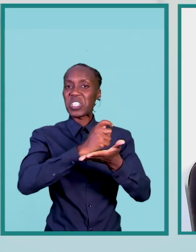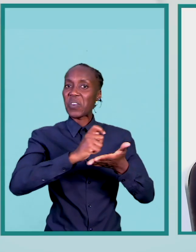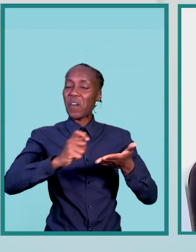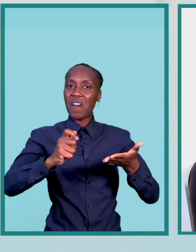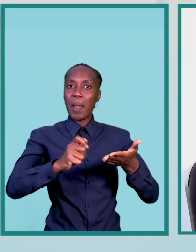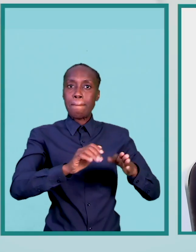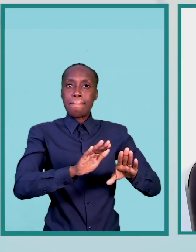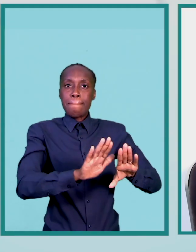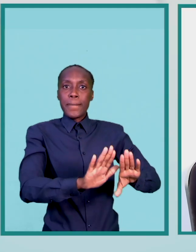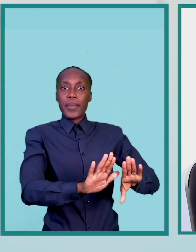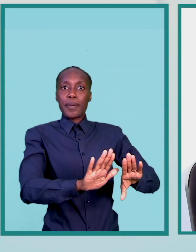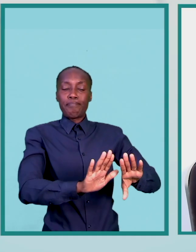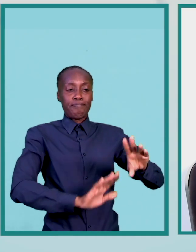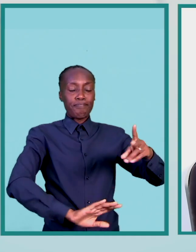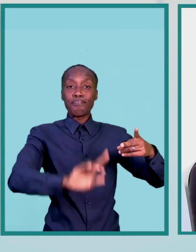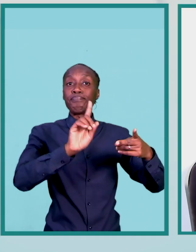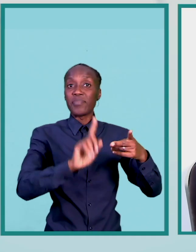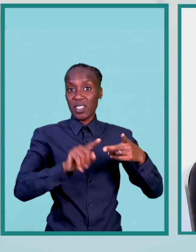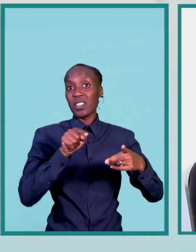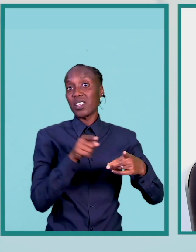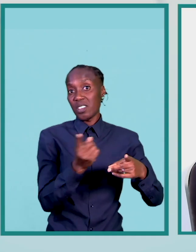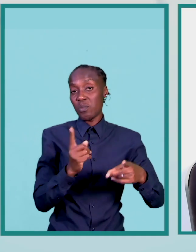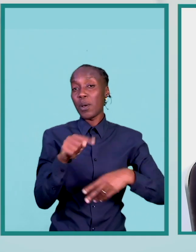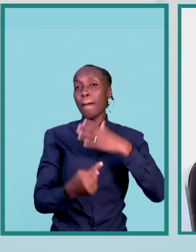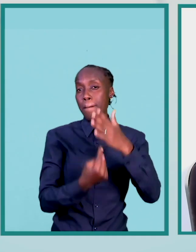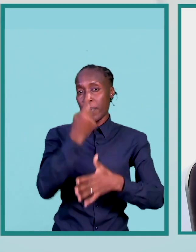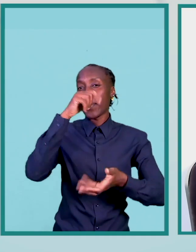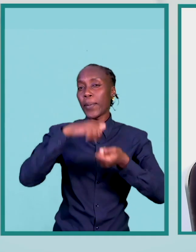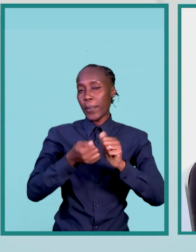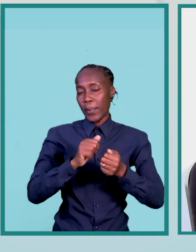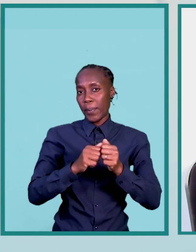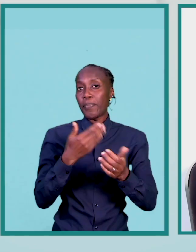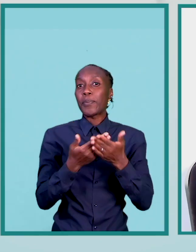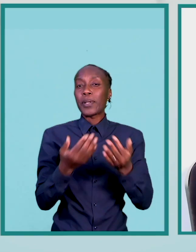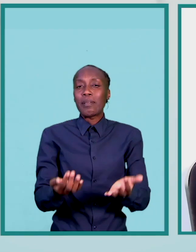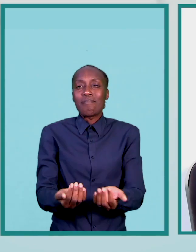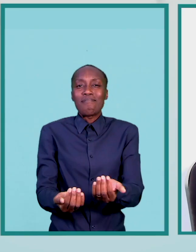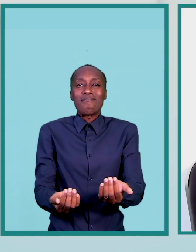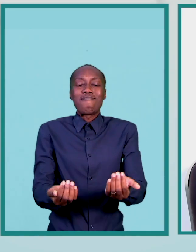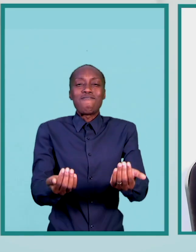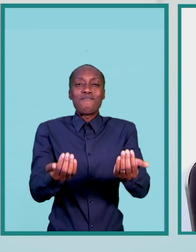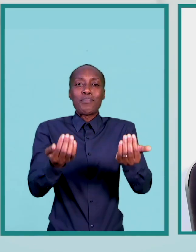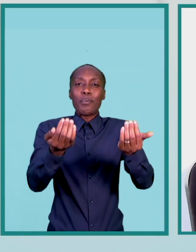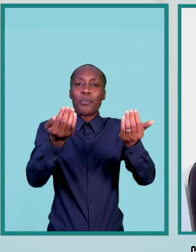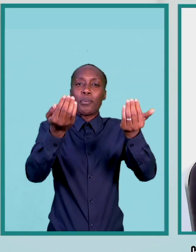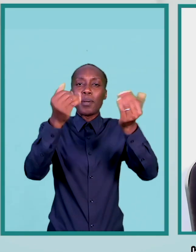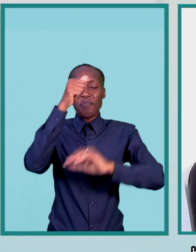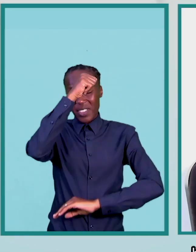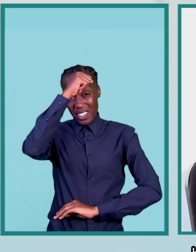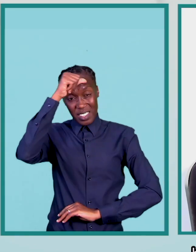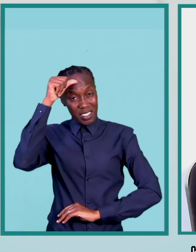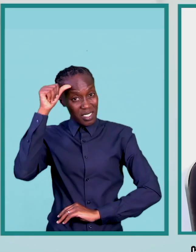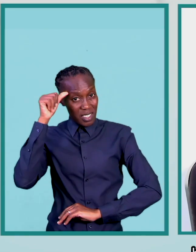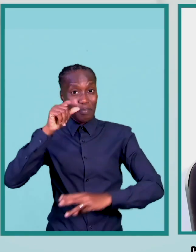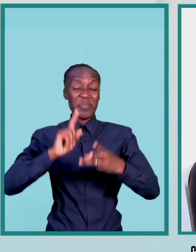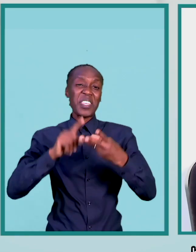a escola, ficam sem estudar e também isso pode criar transtorno mesmo no seu crescimento, bem